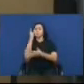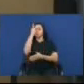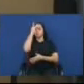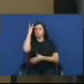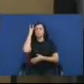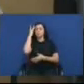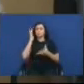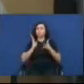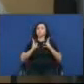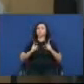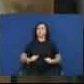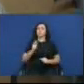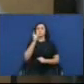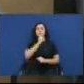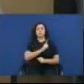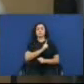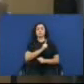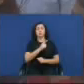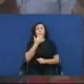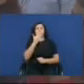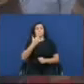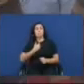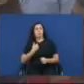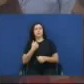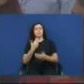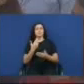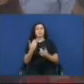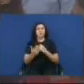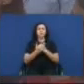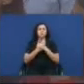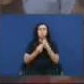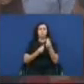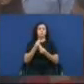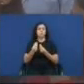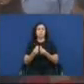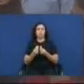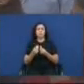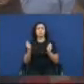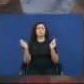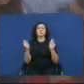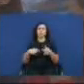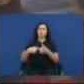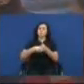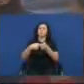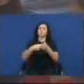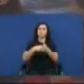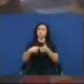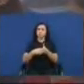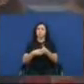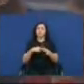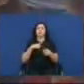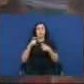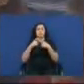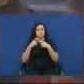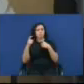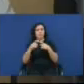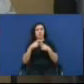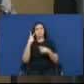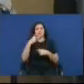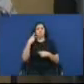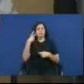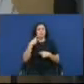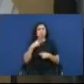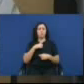hoje. Pessoas pedindo ajuda. A hora que tiver um intervalo, se alguém quiser questionar. Os meus profissionais também, tem médico aqui,